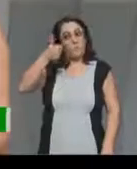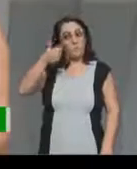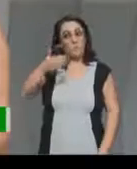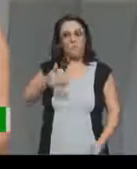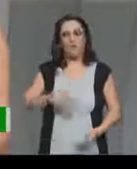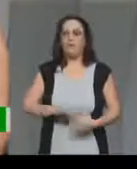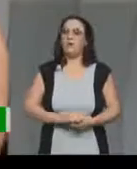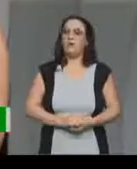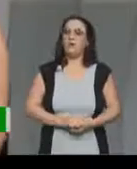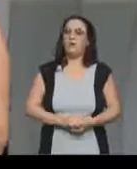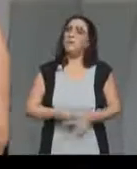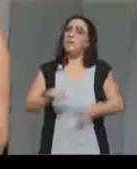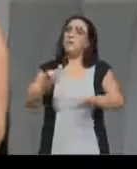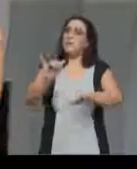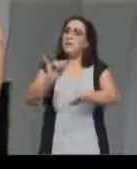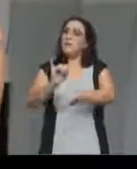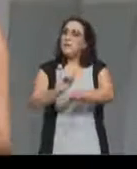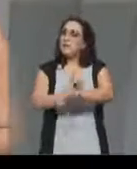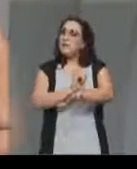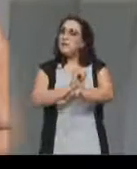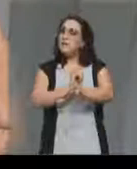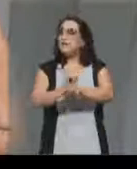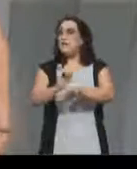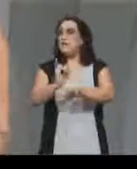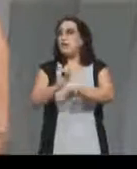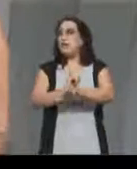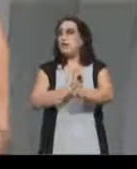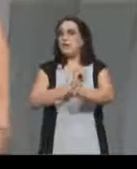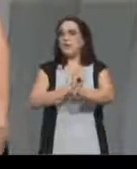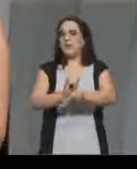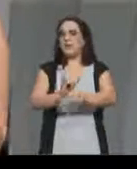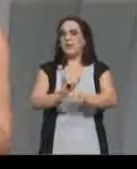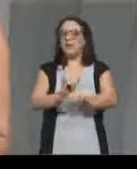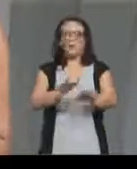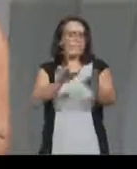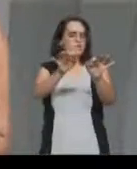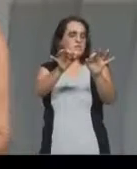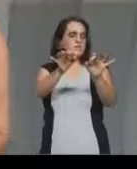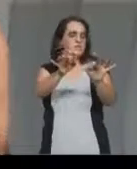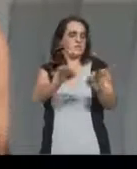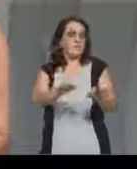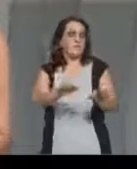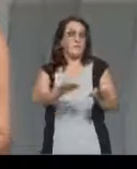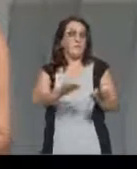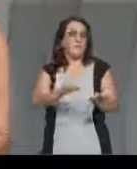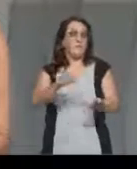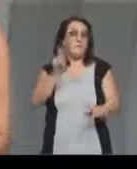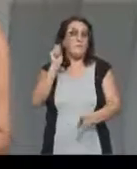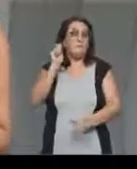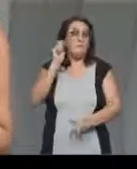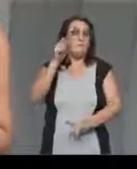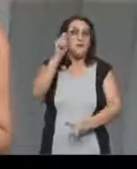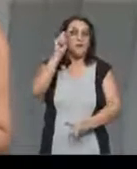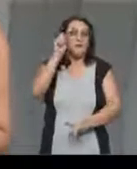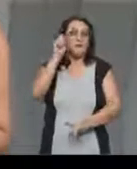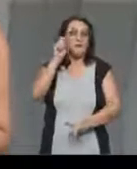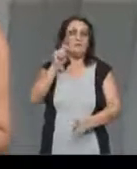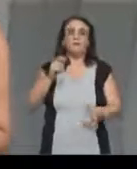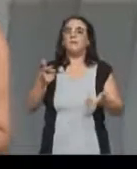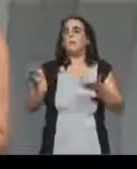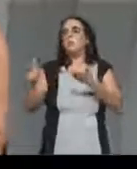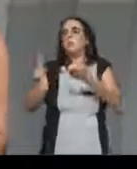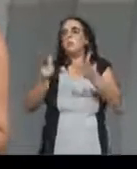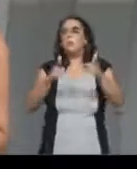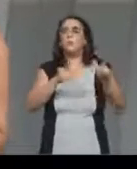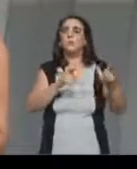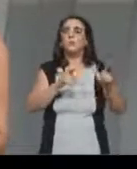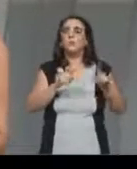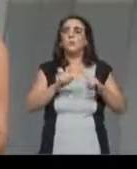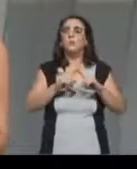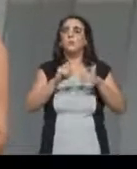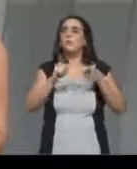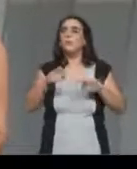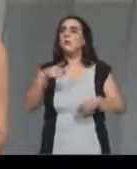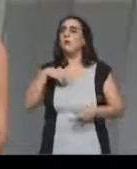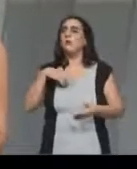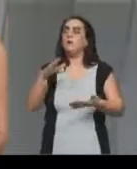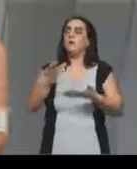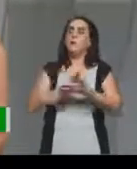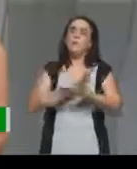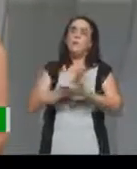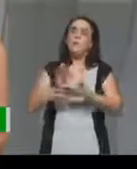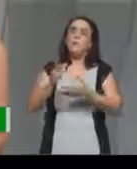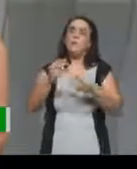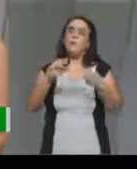técnica assim que seja receita, né? Não tem uma mágica. Mas a gente tem algumas coisas que a gente